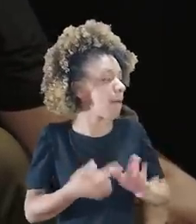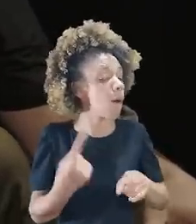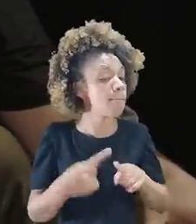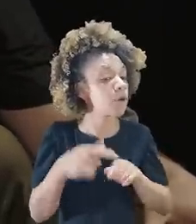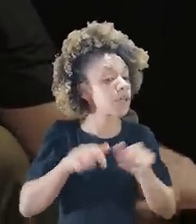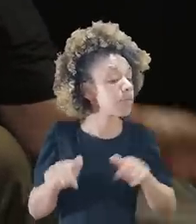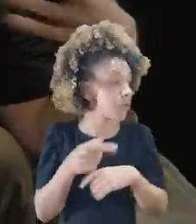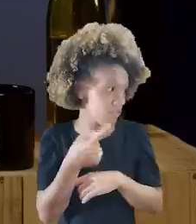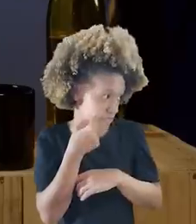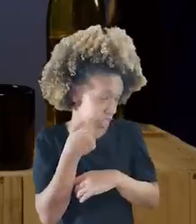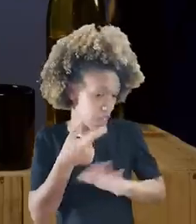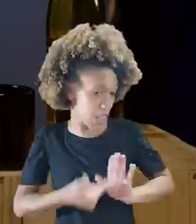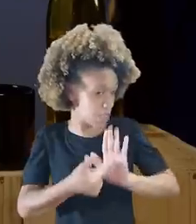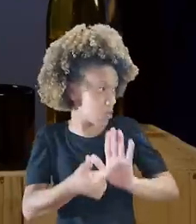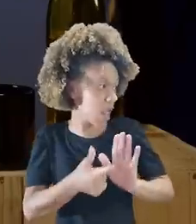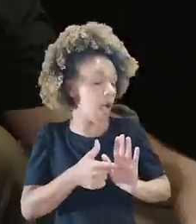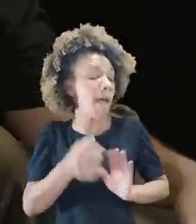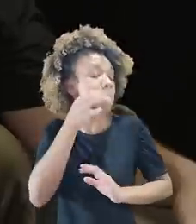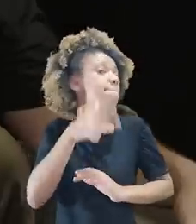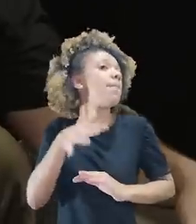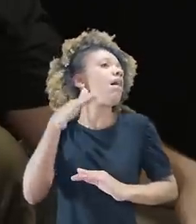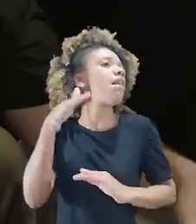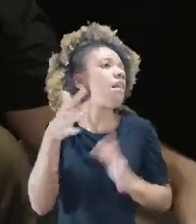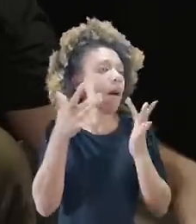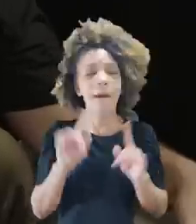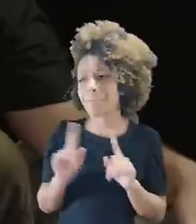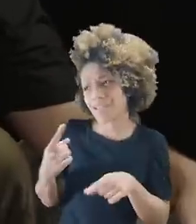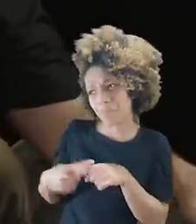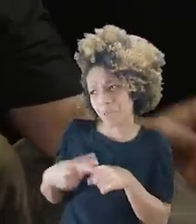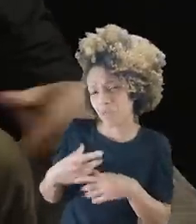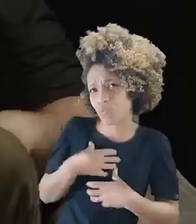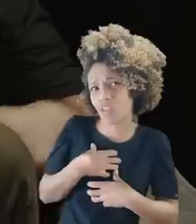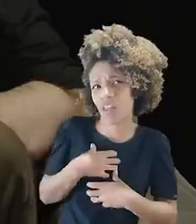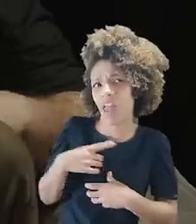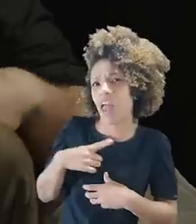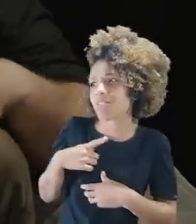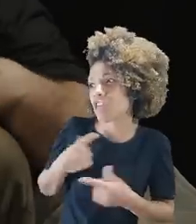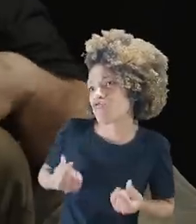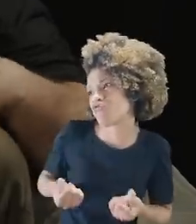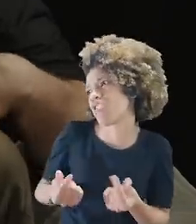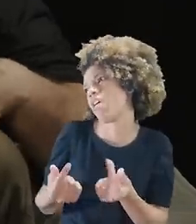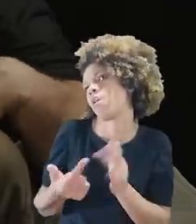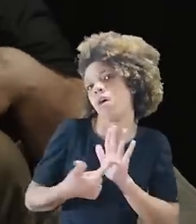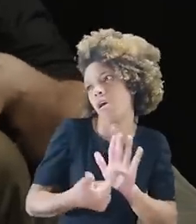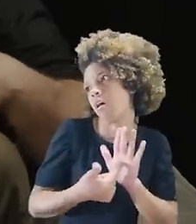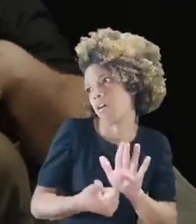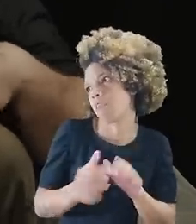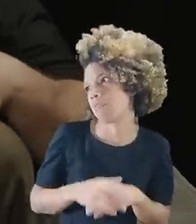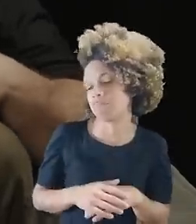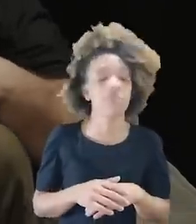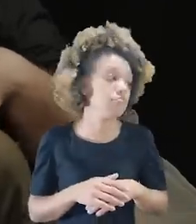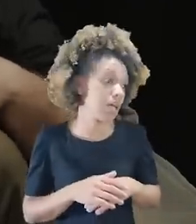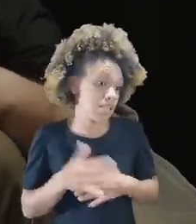muito com televisão ou com internet e a gente quer ser aquilo e agora você vê o médico o cara tá lá o cara é o cirurgião plástico Fala maluco eu